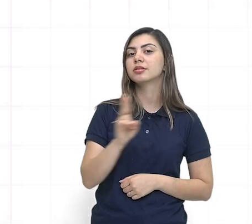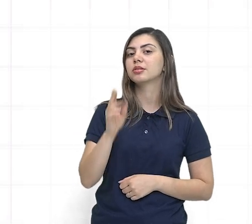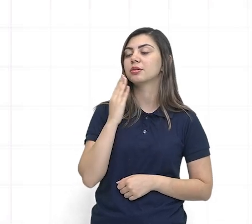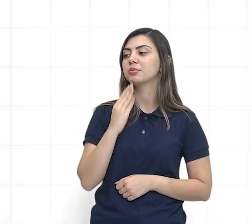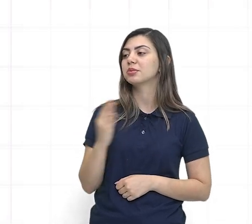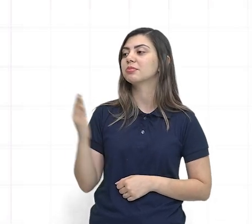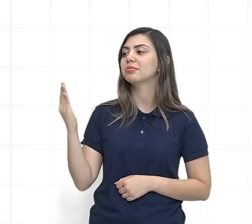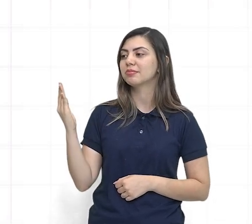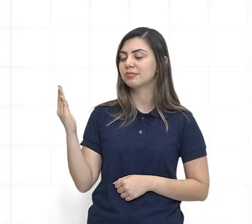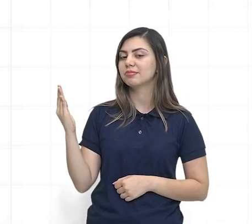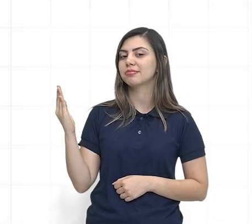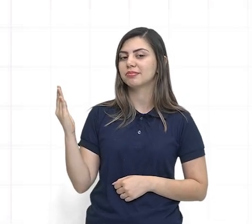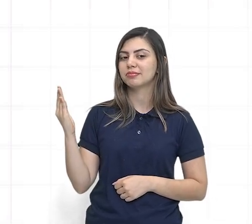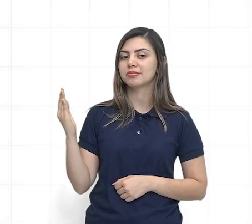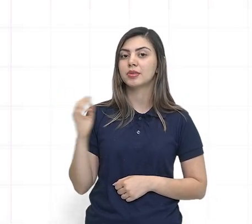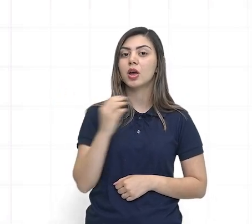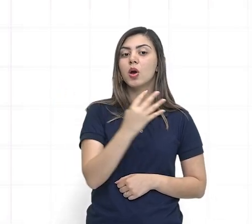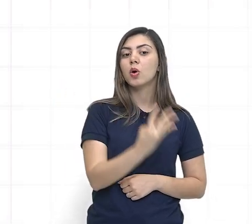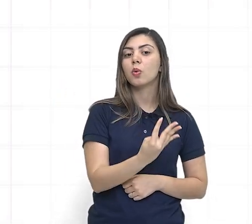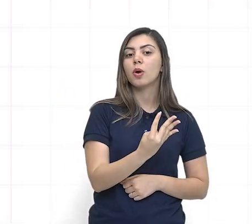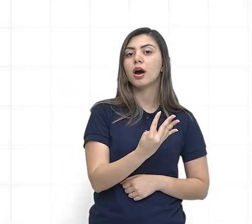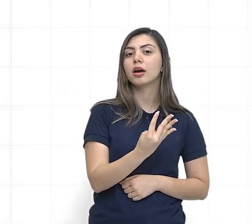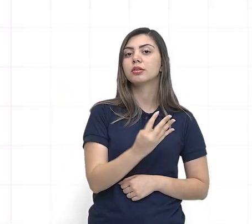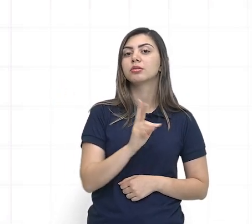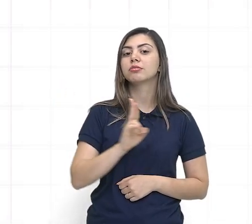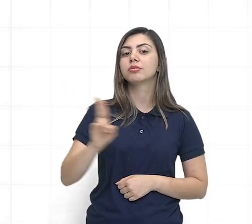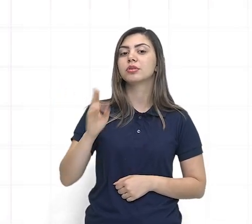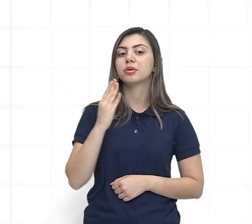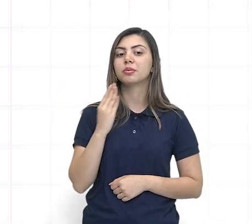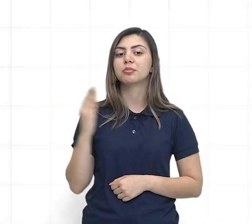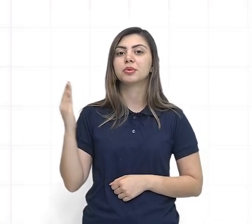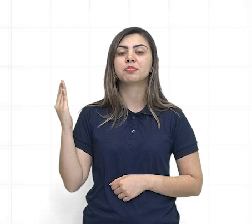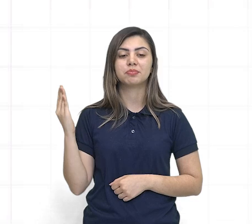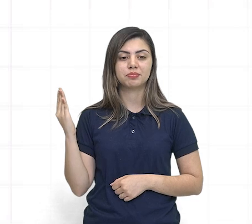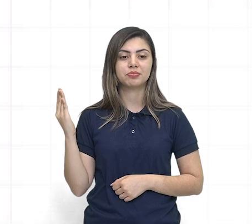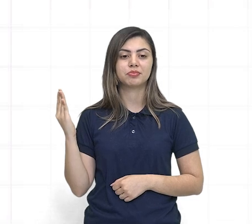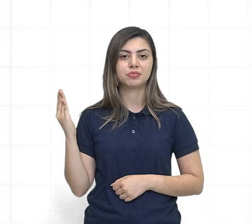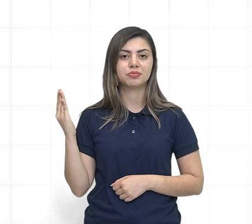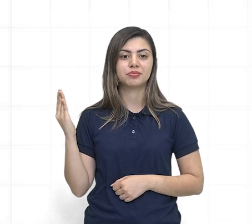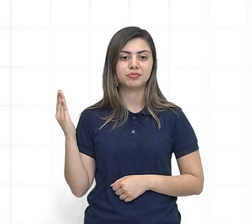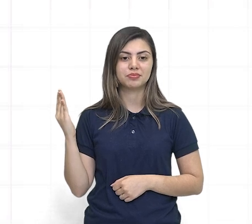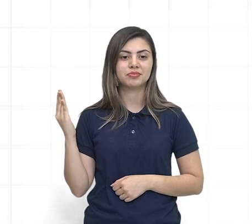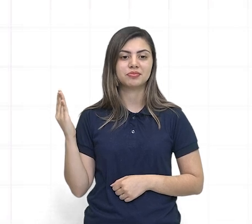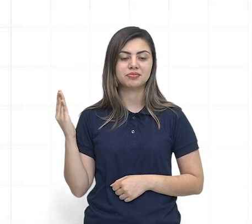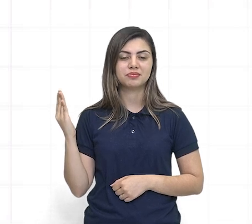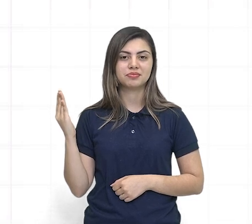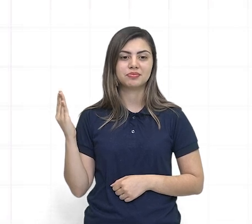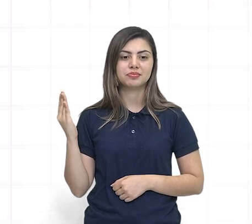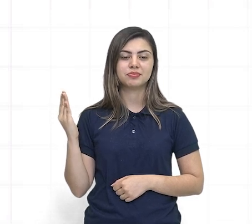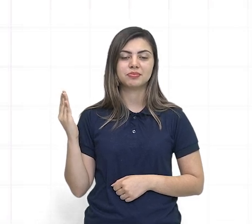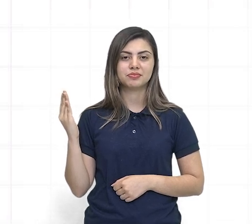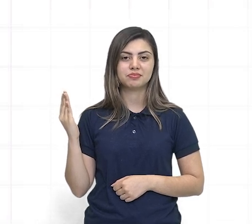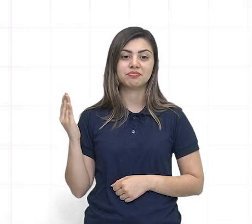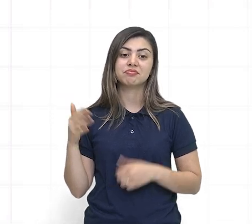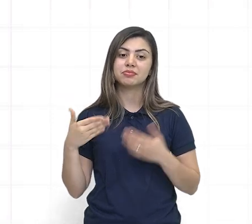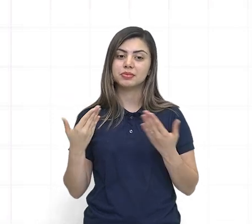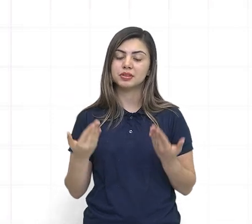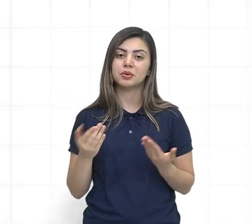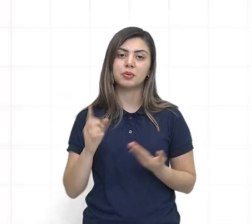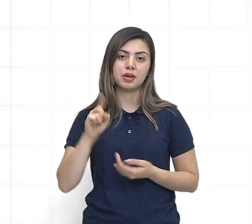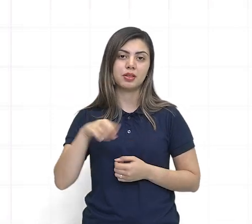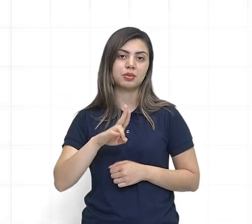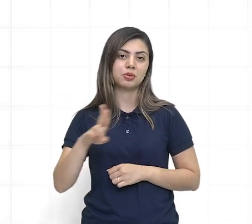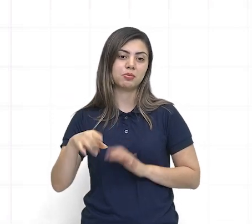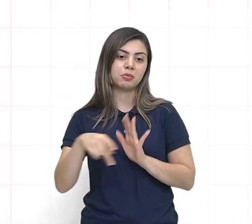de triângulo. Quando ele possui 4 lados, quadrilátero, né, quadrângulo, quadrado, né, retângulo, dependendo